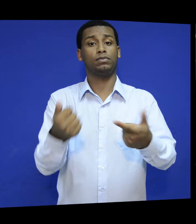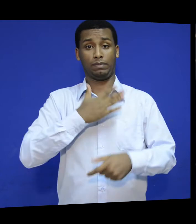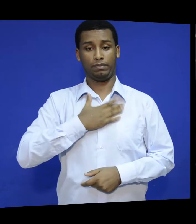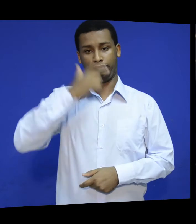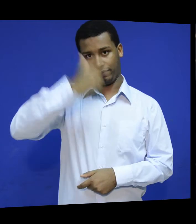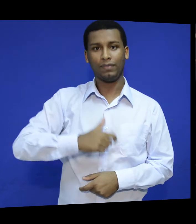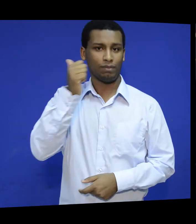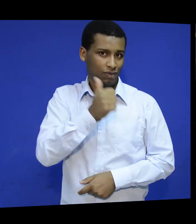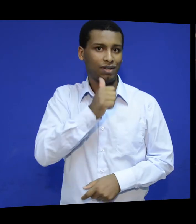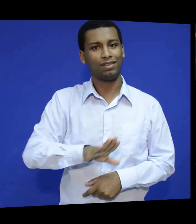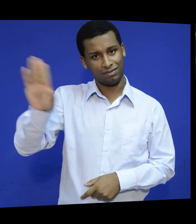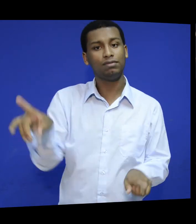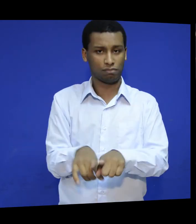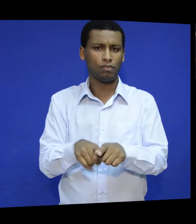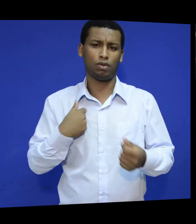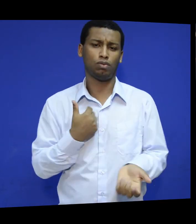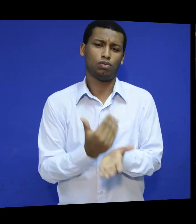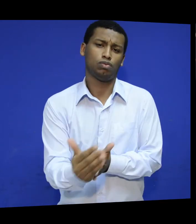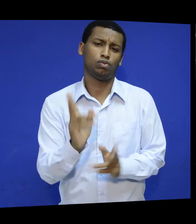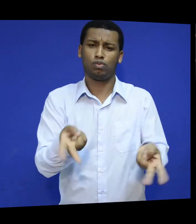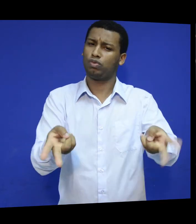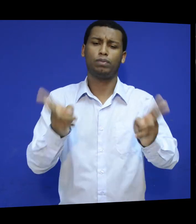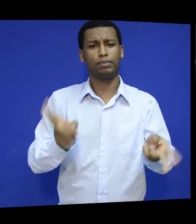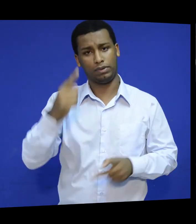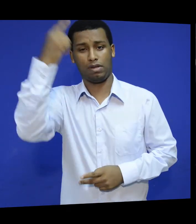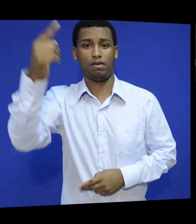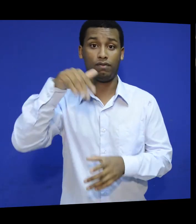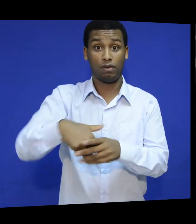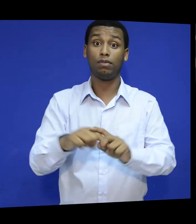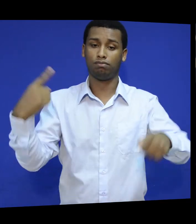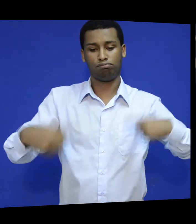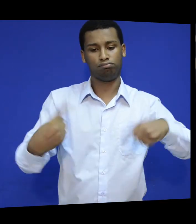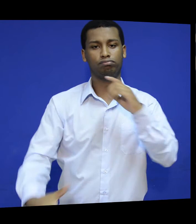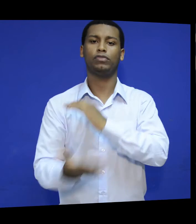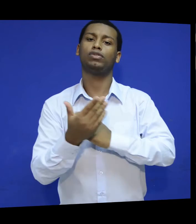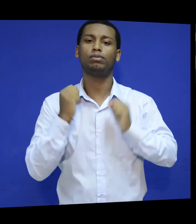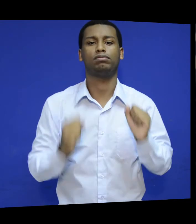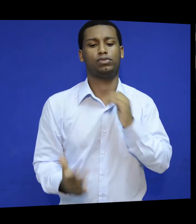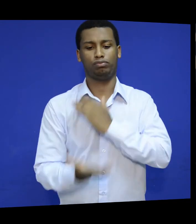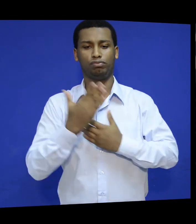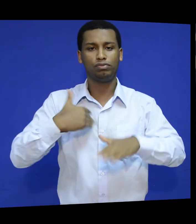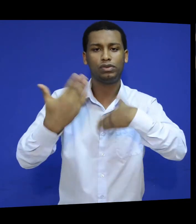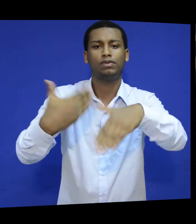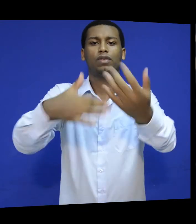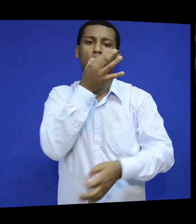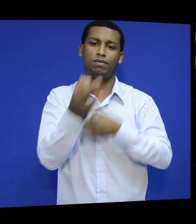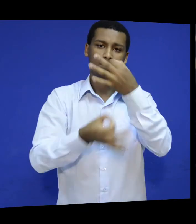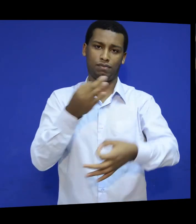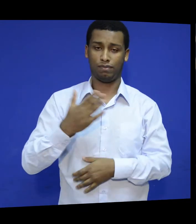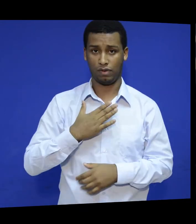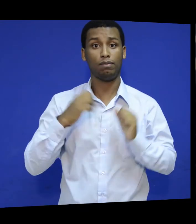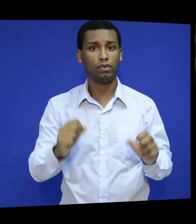nível do debate, da minha candidata também. Então, a princípio, eu mantive minha intenção de voto, mas o debate contribuiu para isso, que eu pude